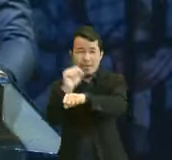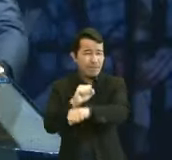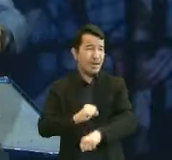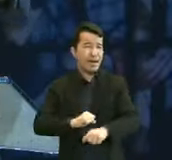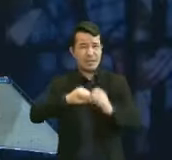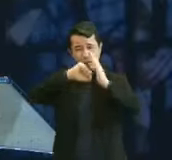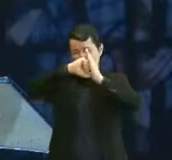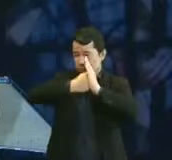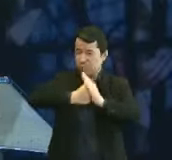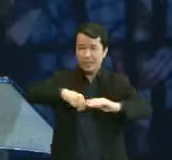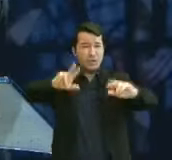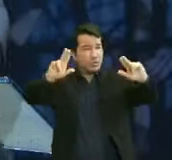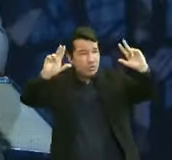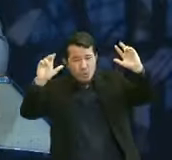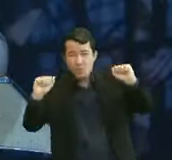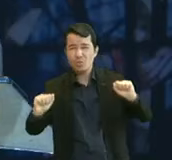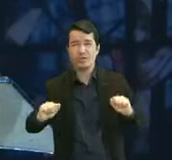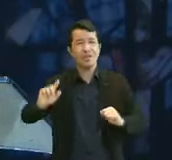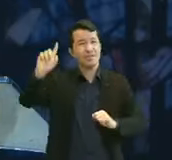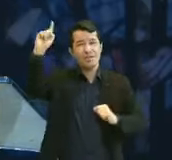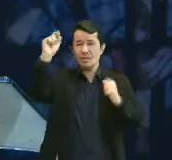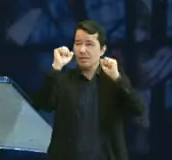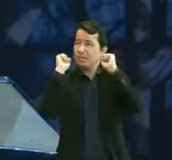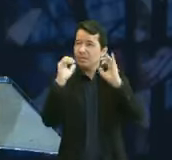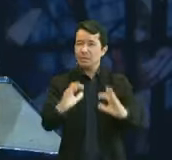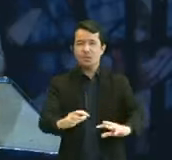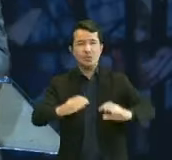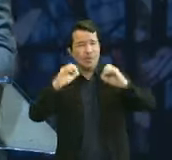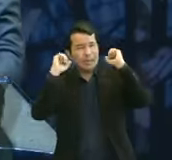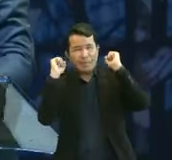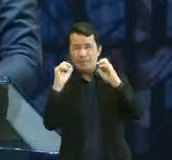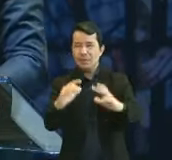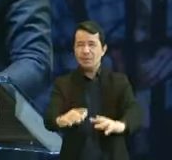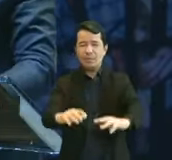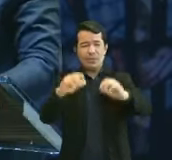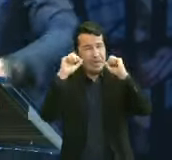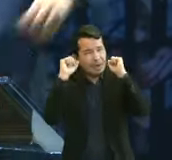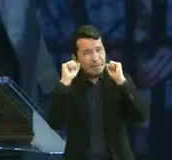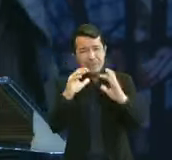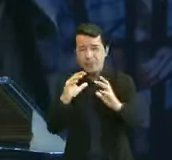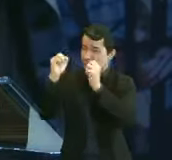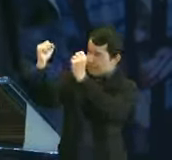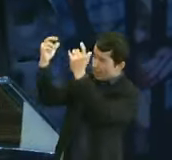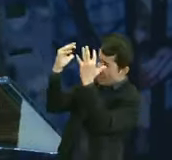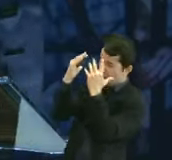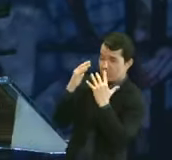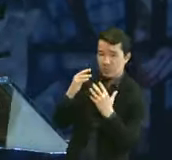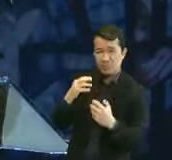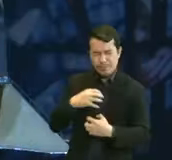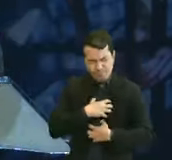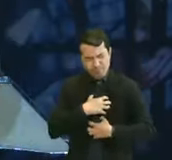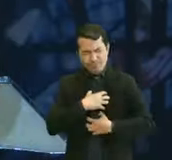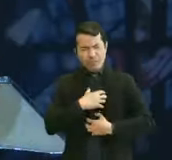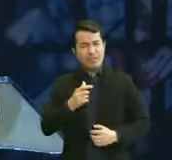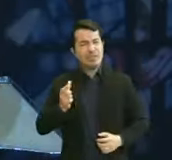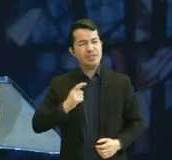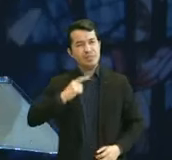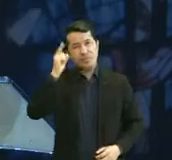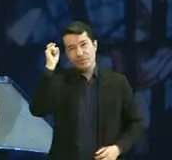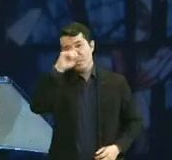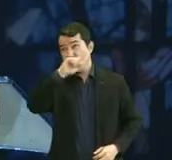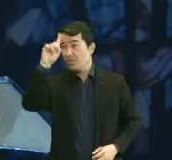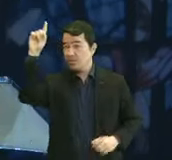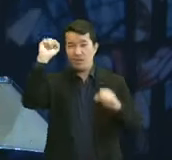fonte. Ele é a fonte que renova a nossa esperança num tempo difícil. Quantos querem ser cheios de fé neste